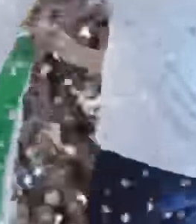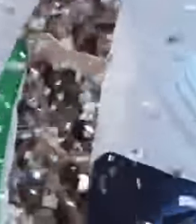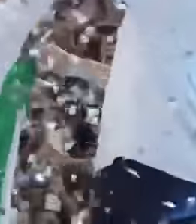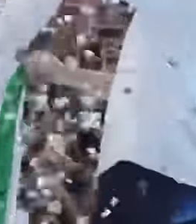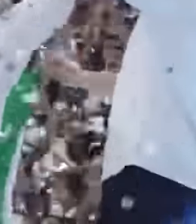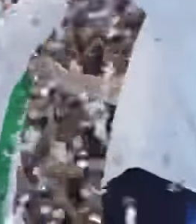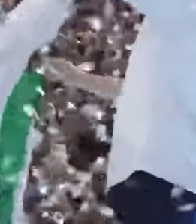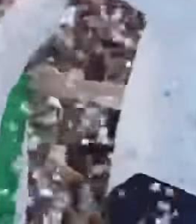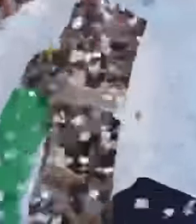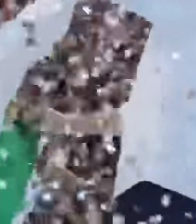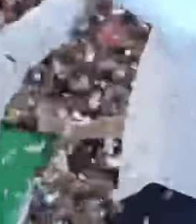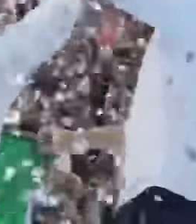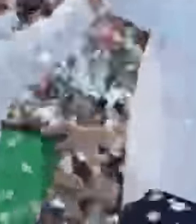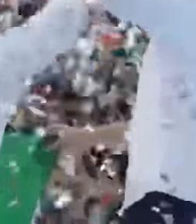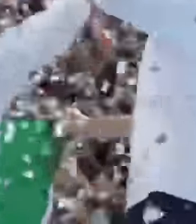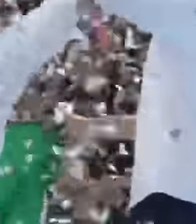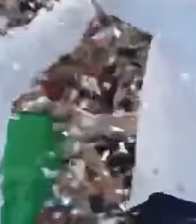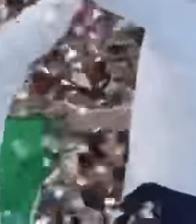calar,